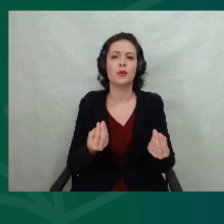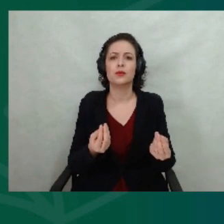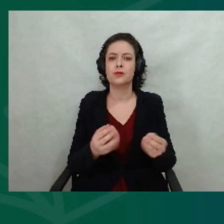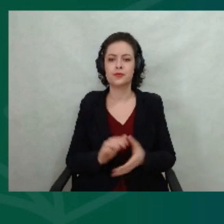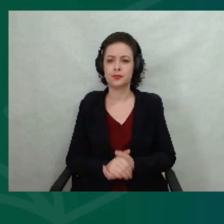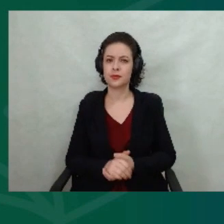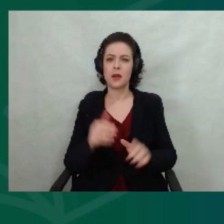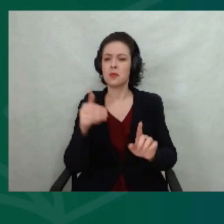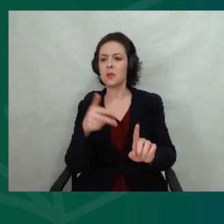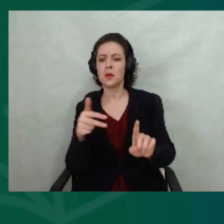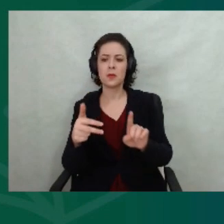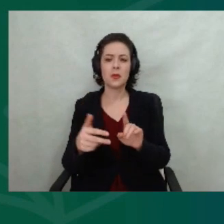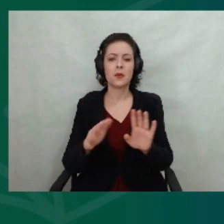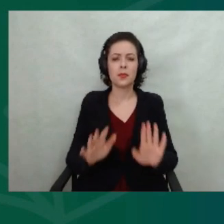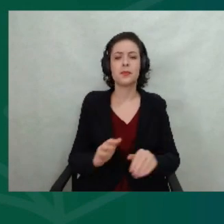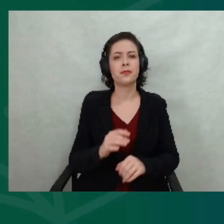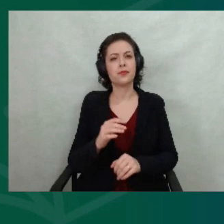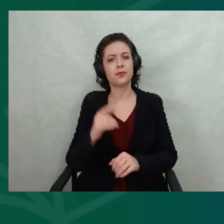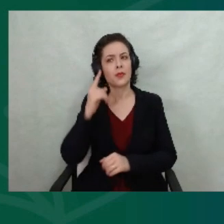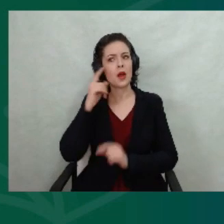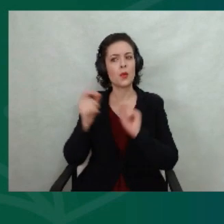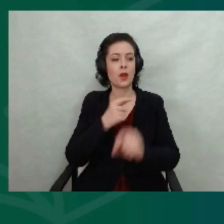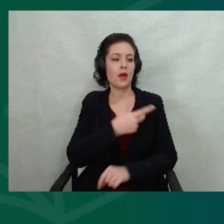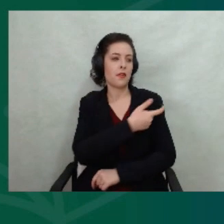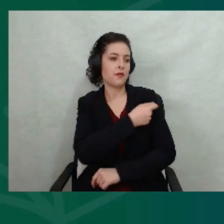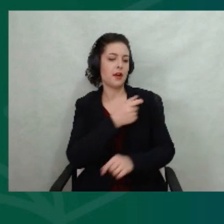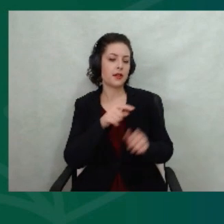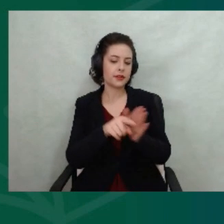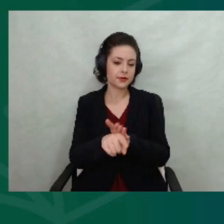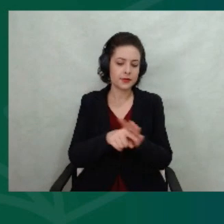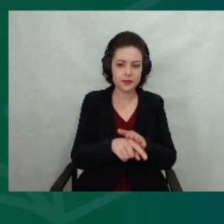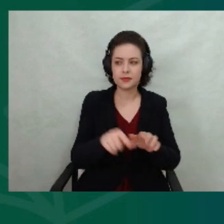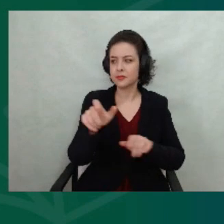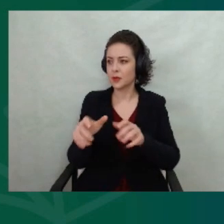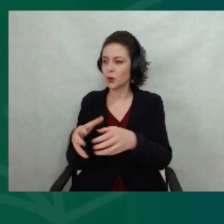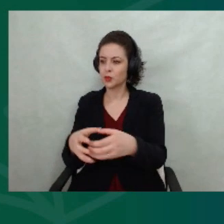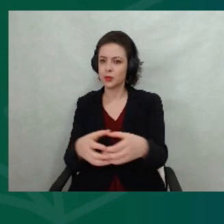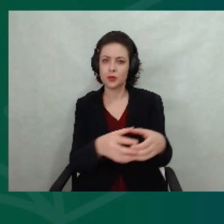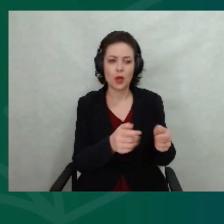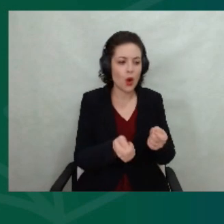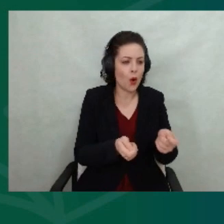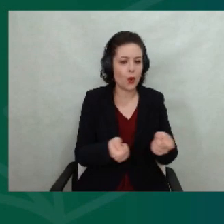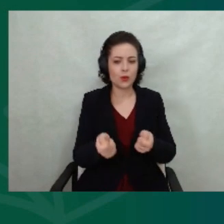É desenvolver uma vacina que possa controlar a situação, que possa